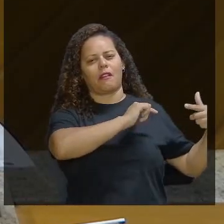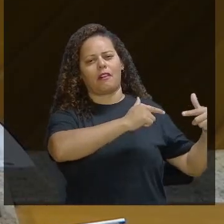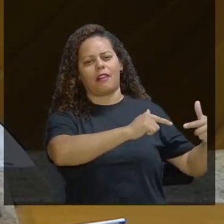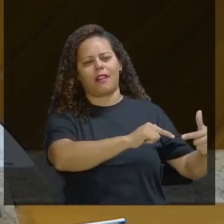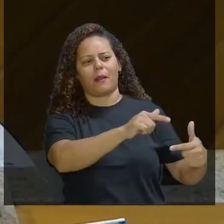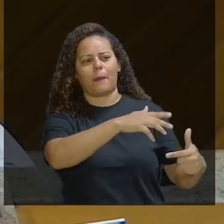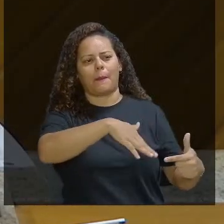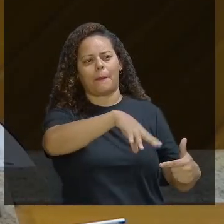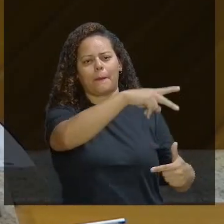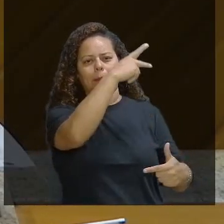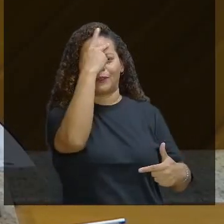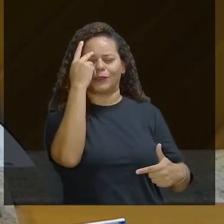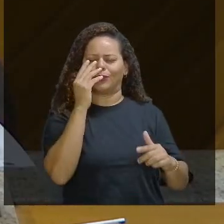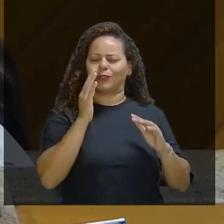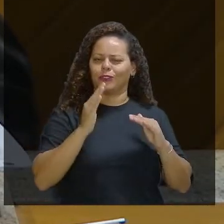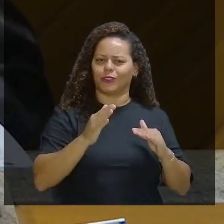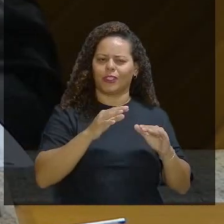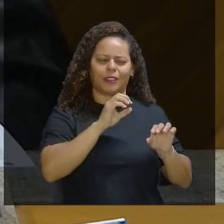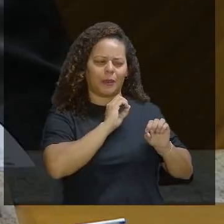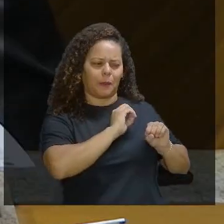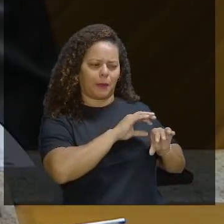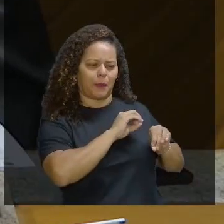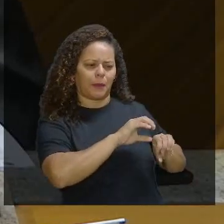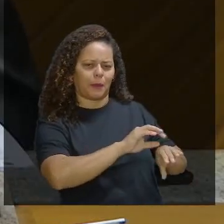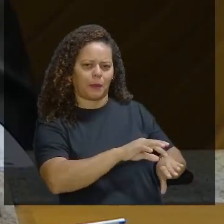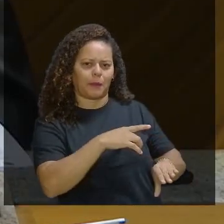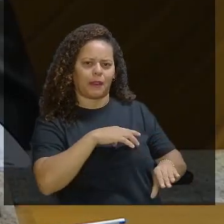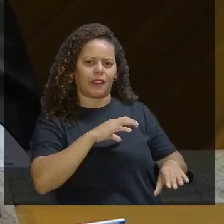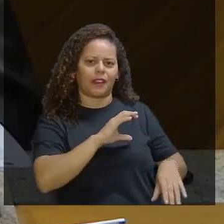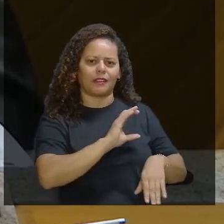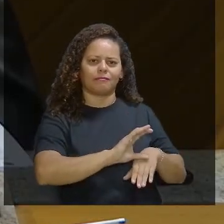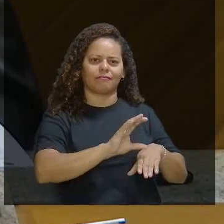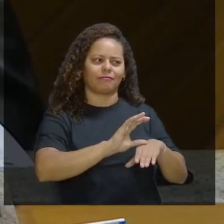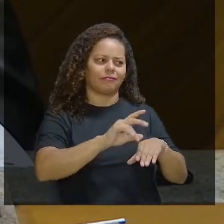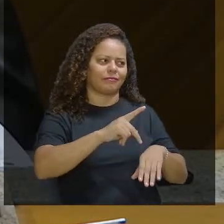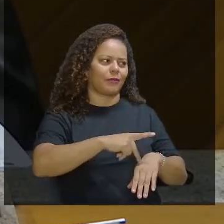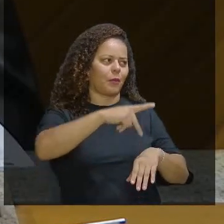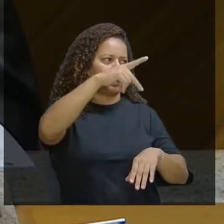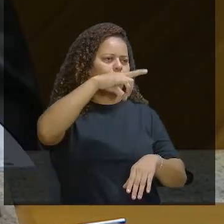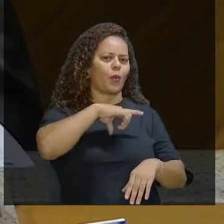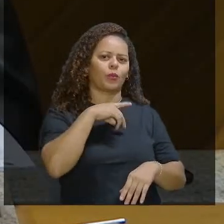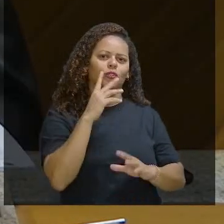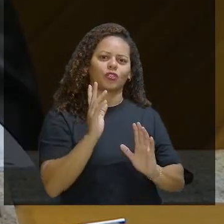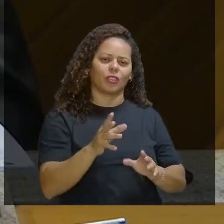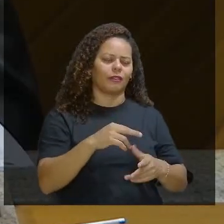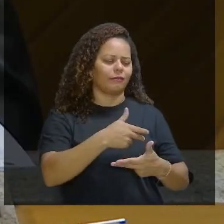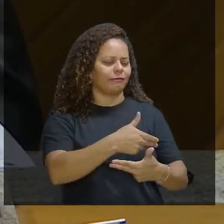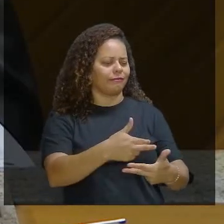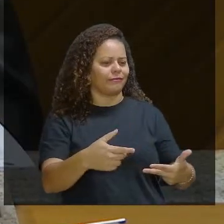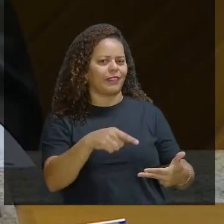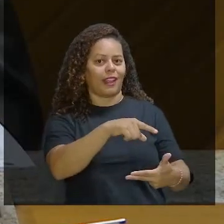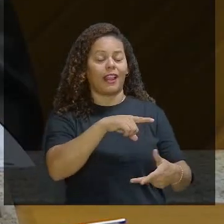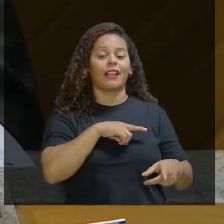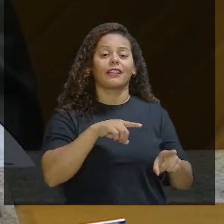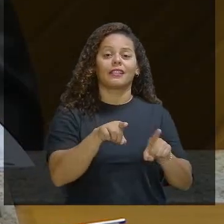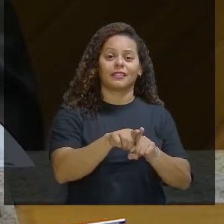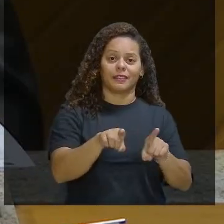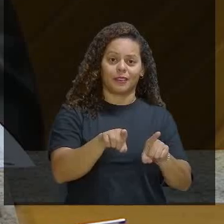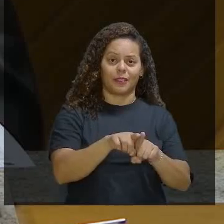tantos e tantas que concluíram o curso superior. E antes disso, né, professora Maria Ângela,